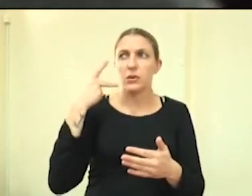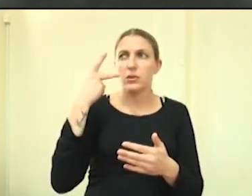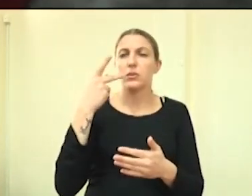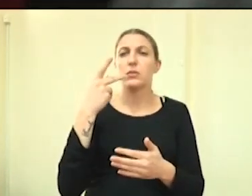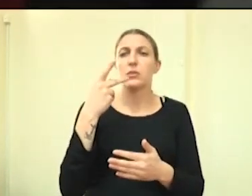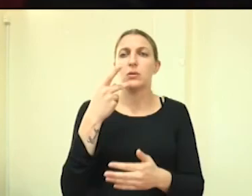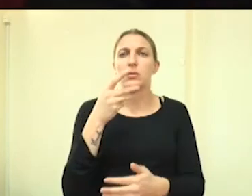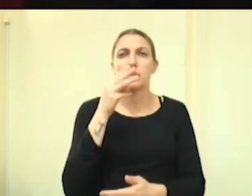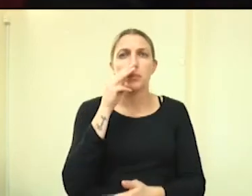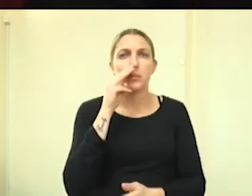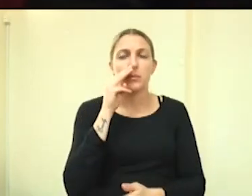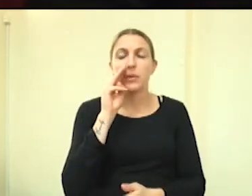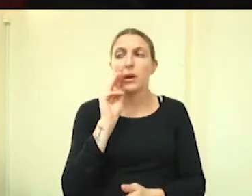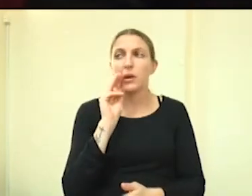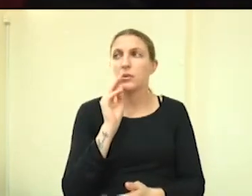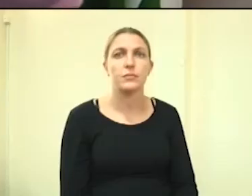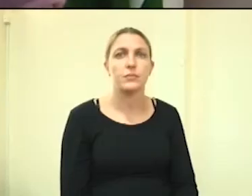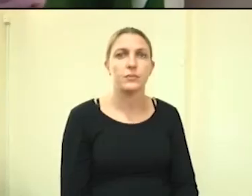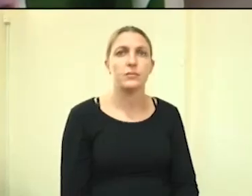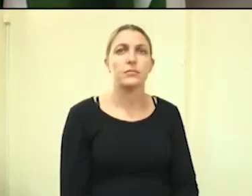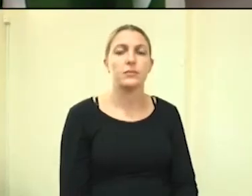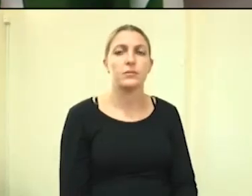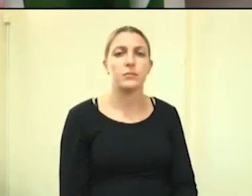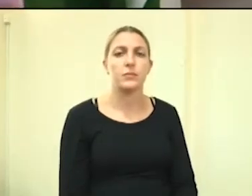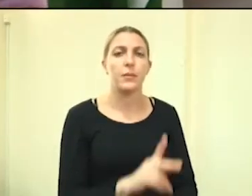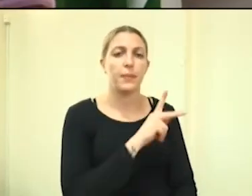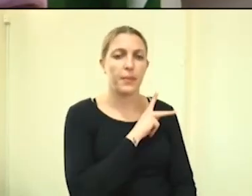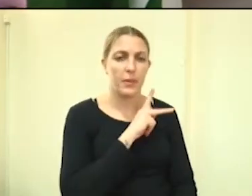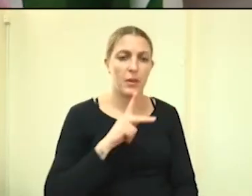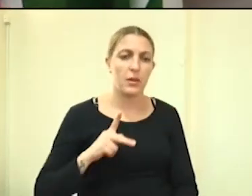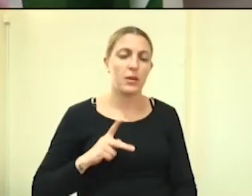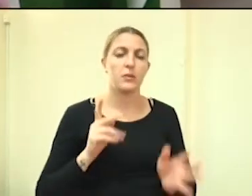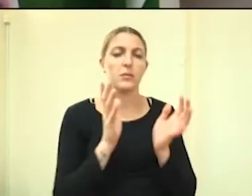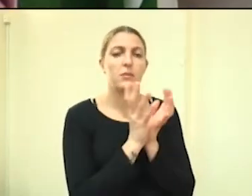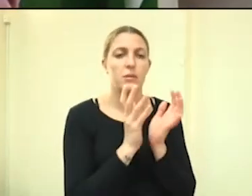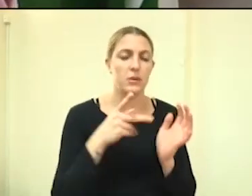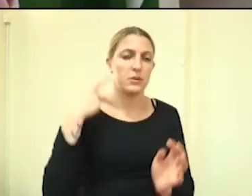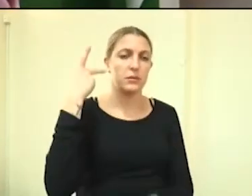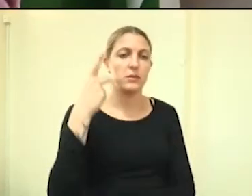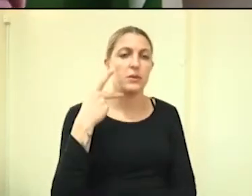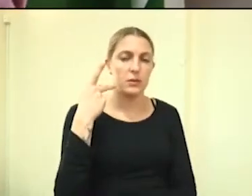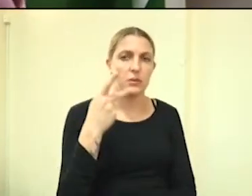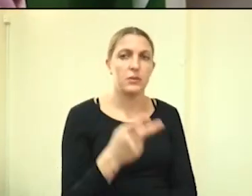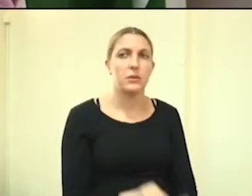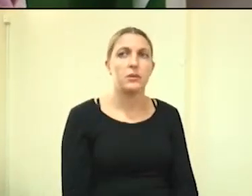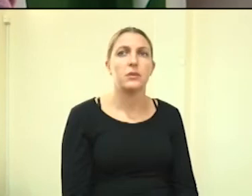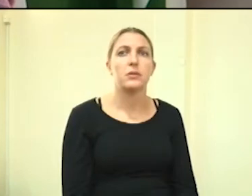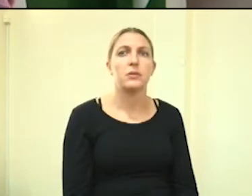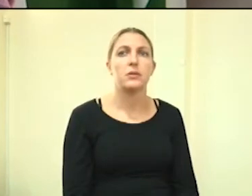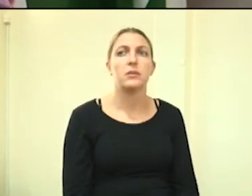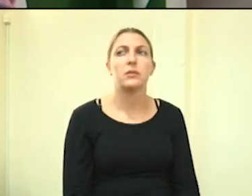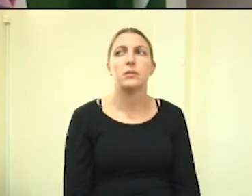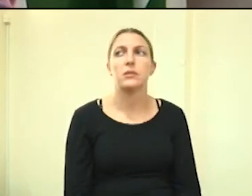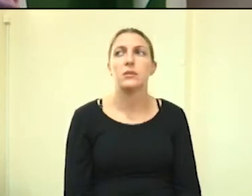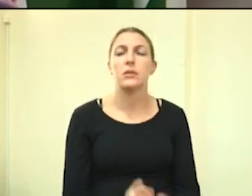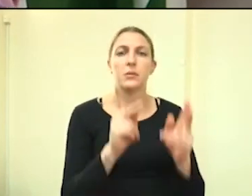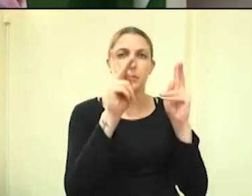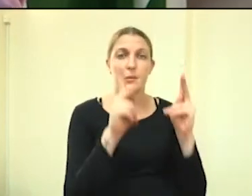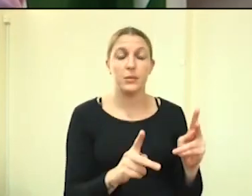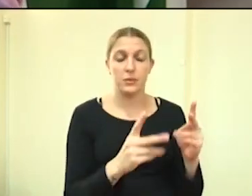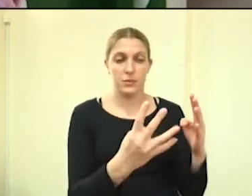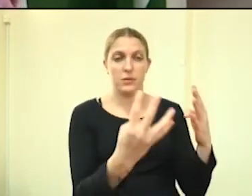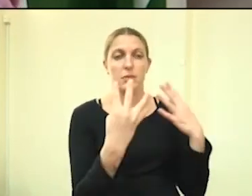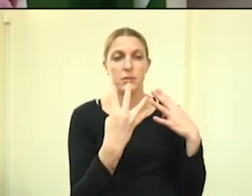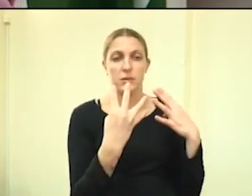vereador Gilson Serafim. Senhor presidente, nobres vereadores, vereadoras, povos que